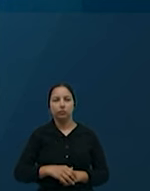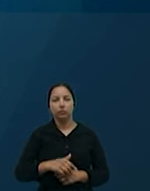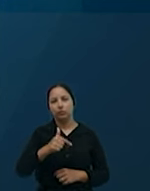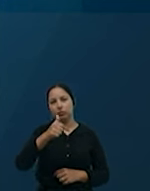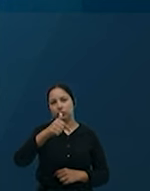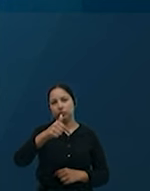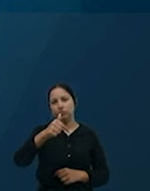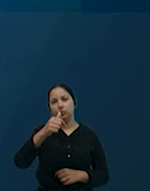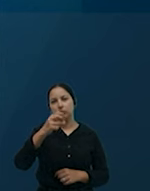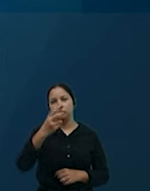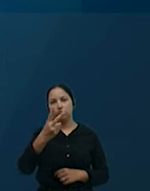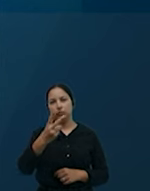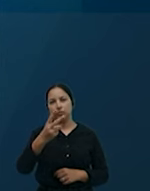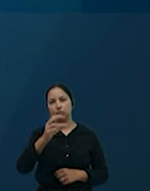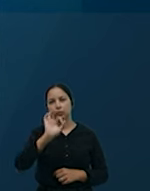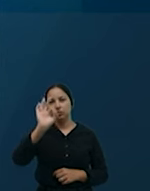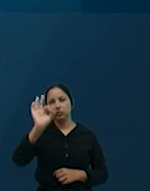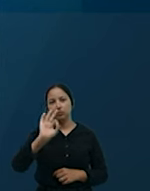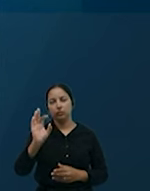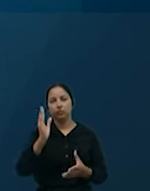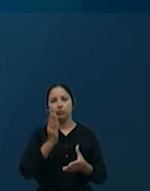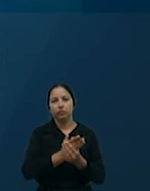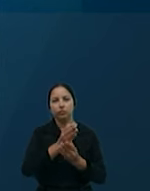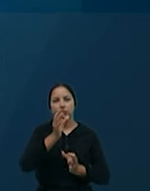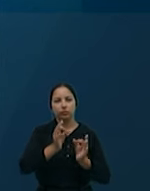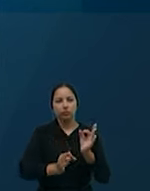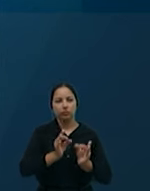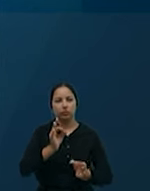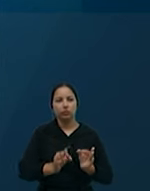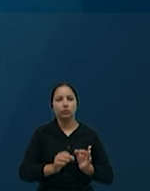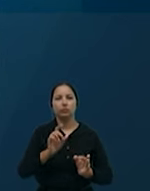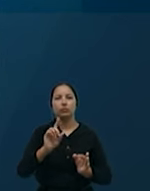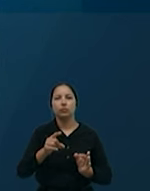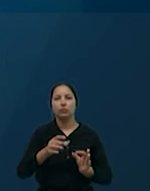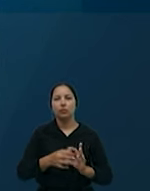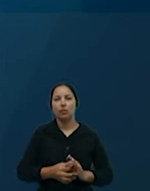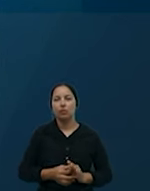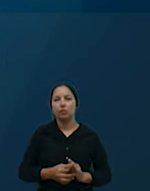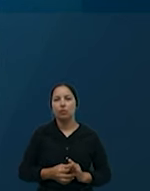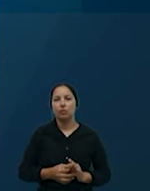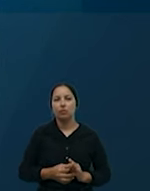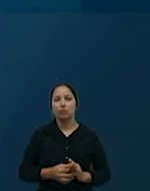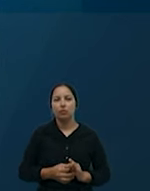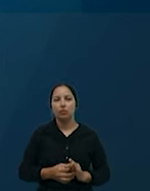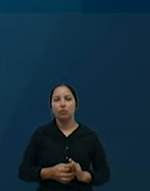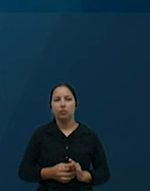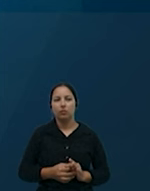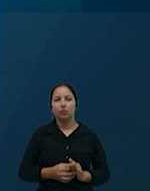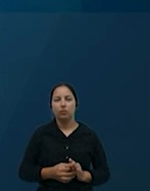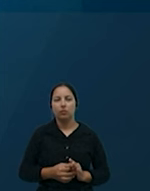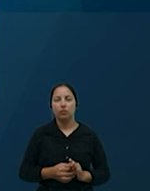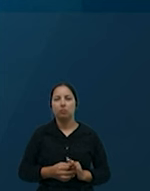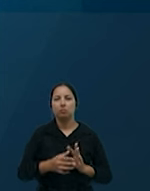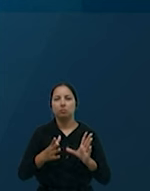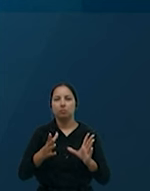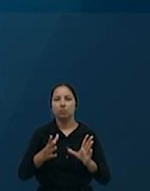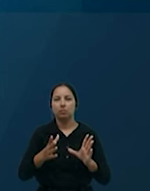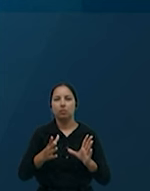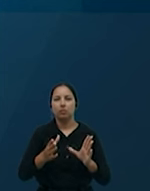72% dos processos judiciais são concedidos na esfera judicial. Por quê? Porque não se quer conceder na